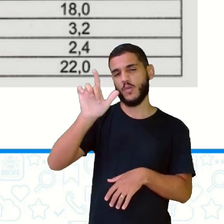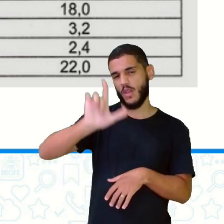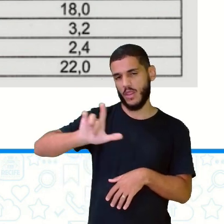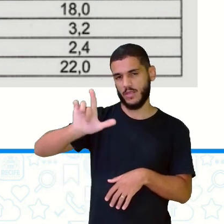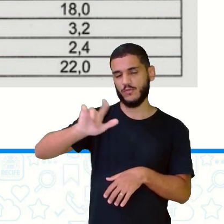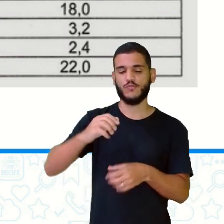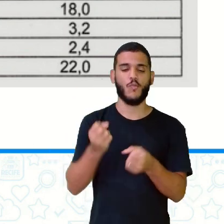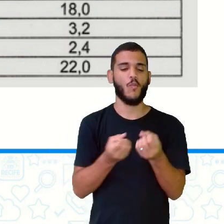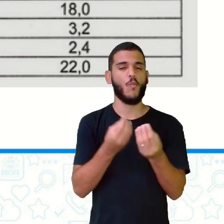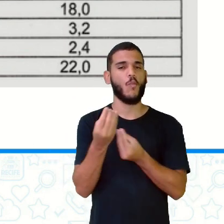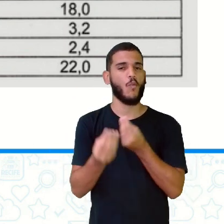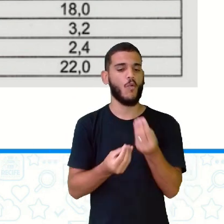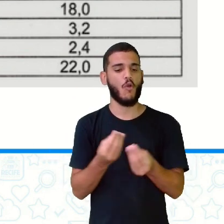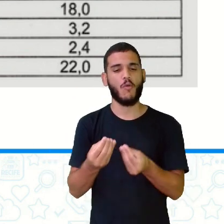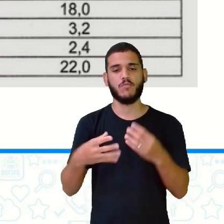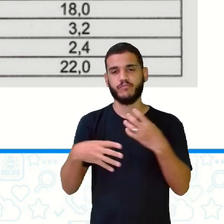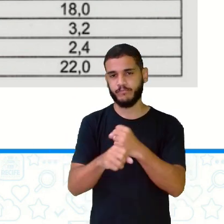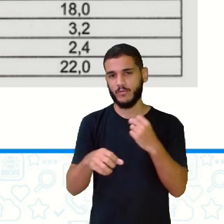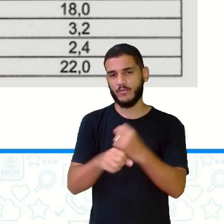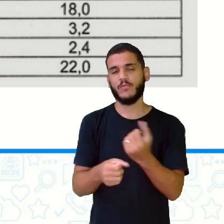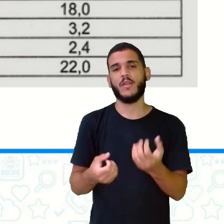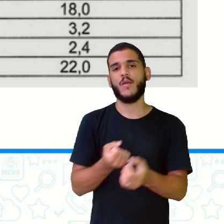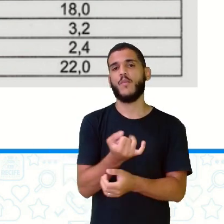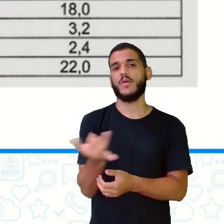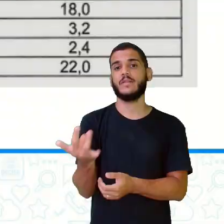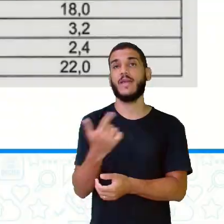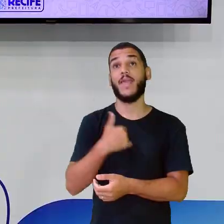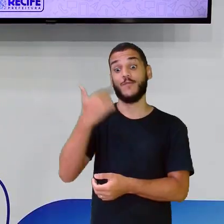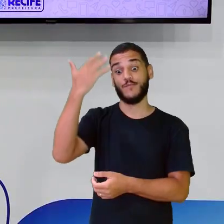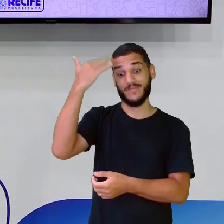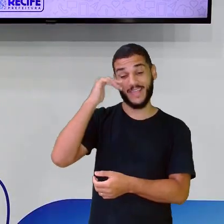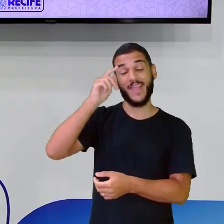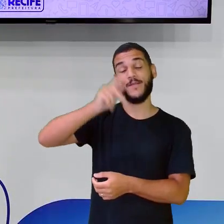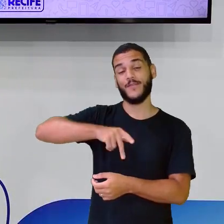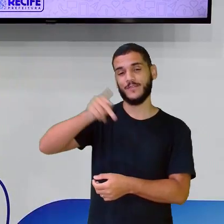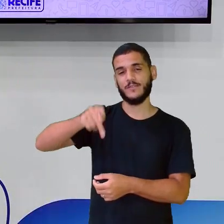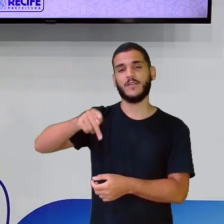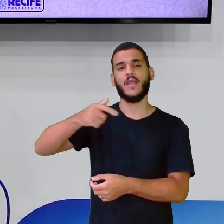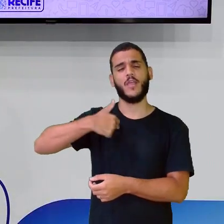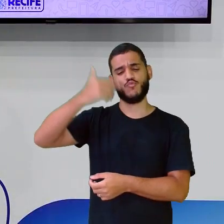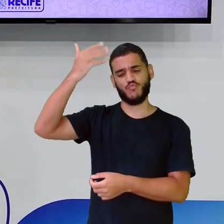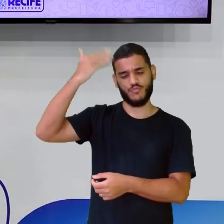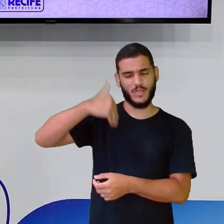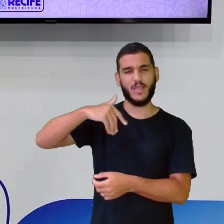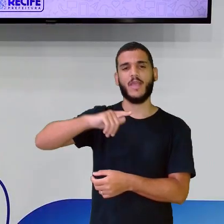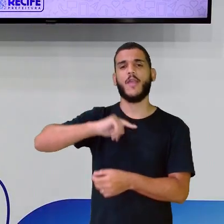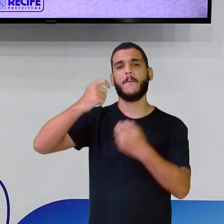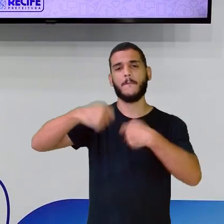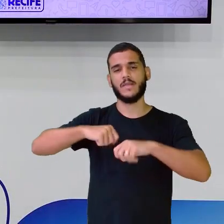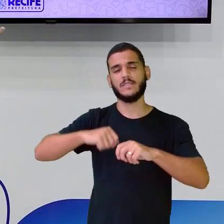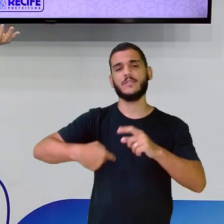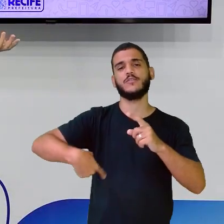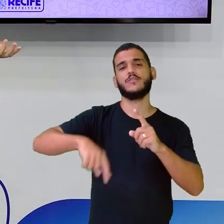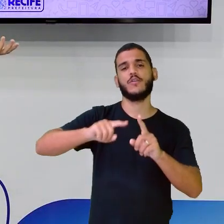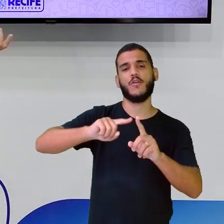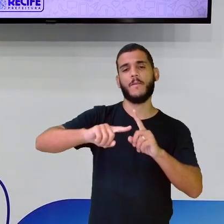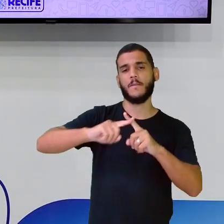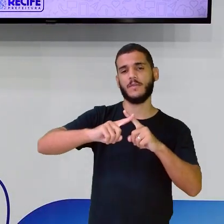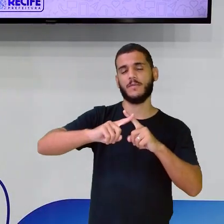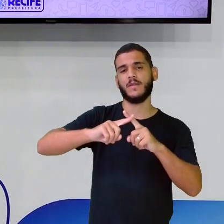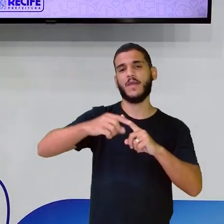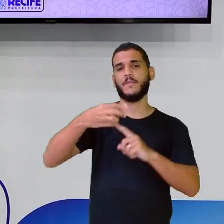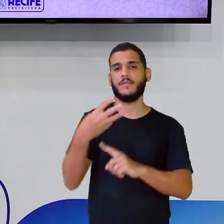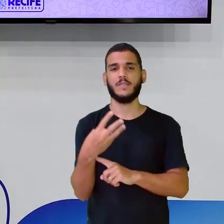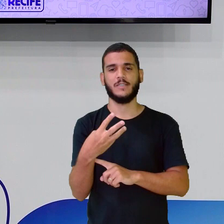calcular a quantidade se eu tomar 3 banhos? Eita, eu sei, professora, eu sei. Eu vou multiplicar por 3.